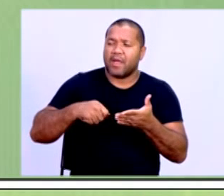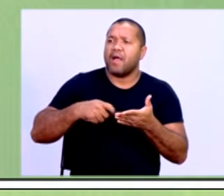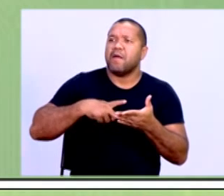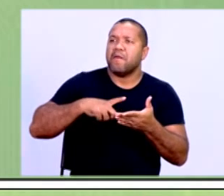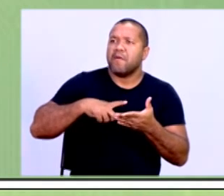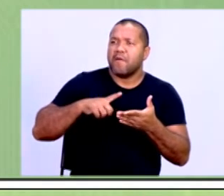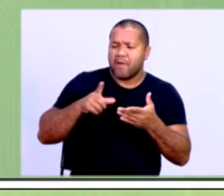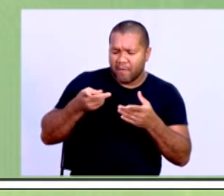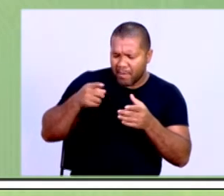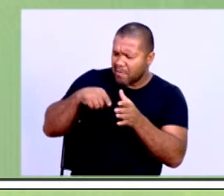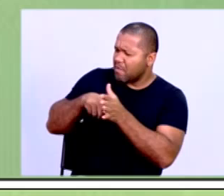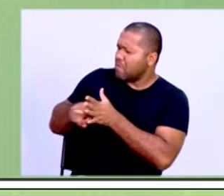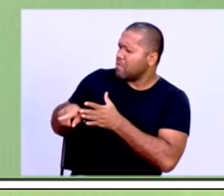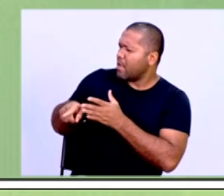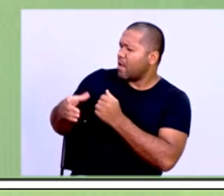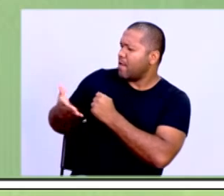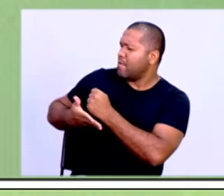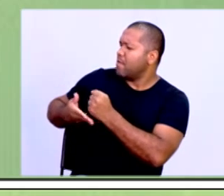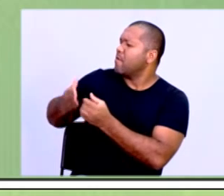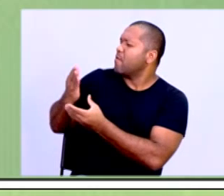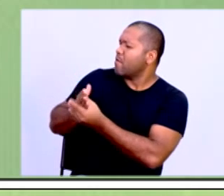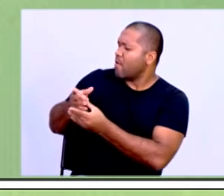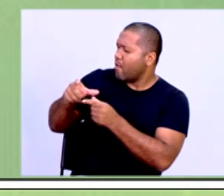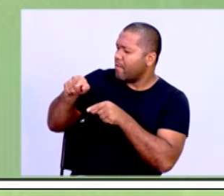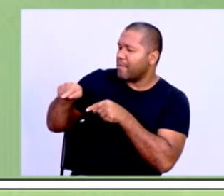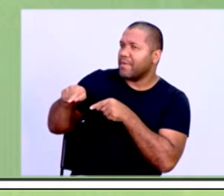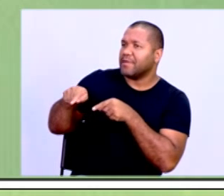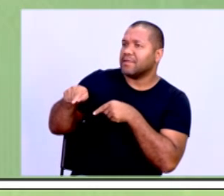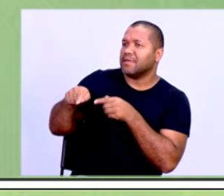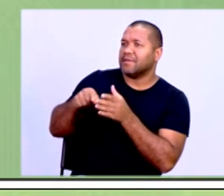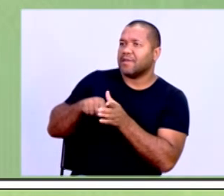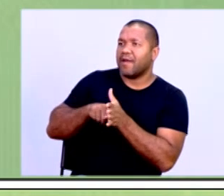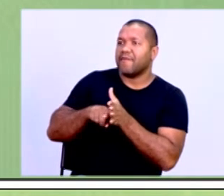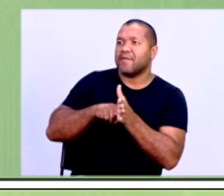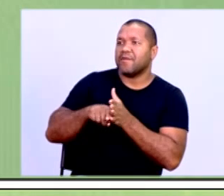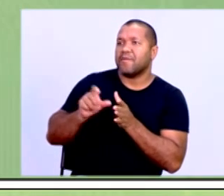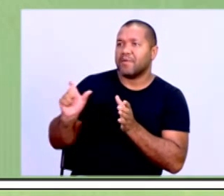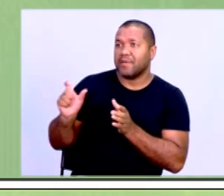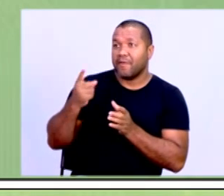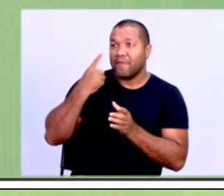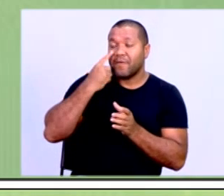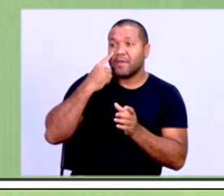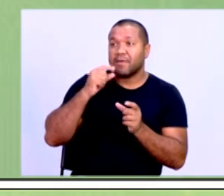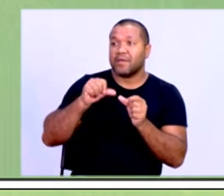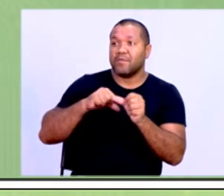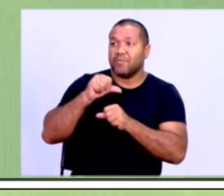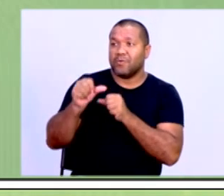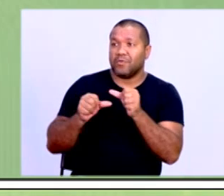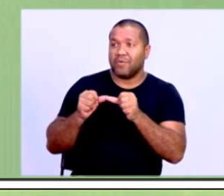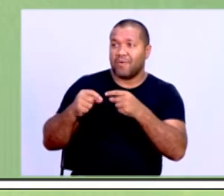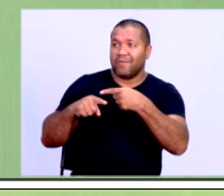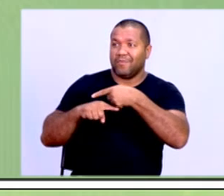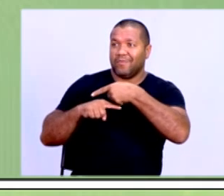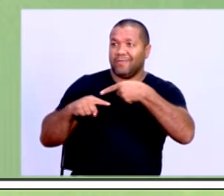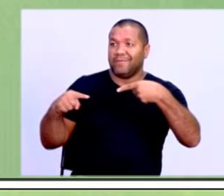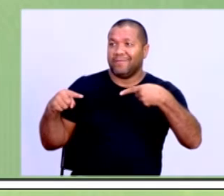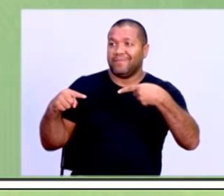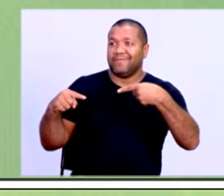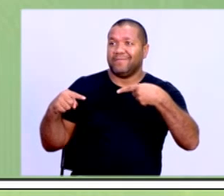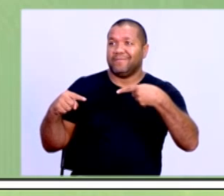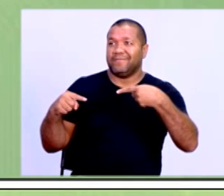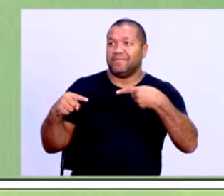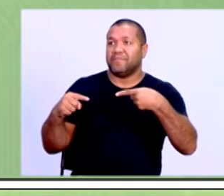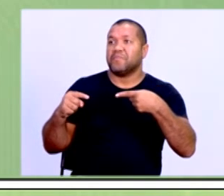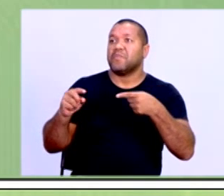o banco de dados. Vejam que aqui ele já mudou a representação do fluxo de do armazenamento de dados.